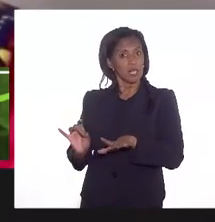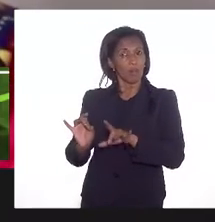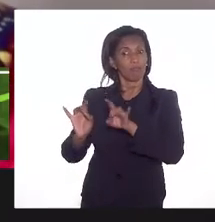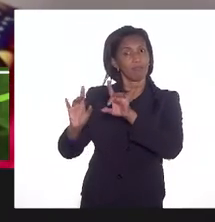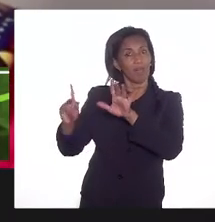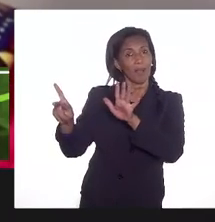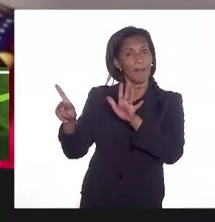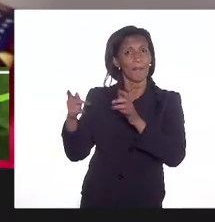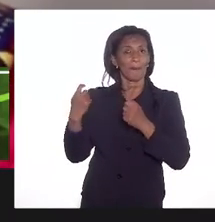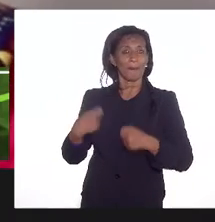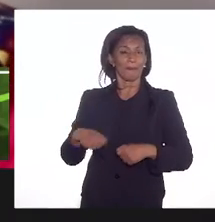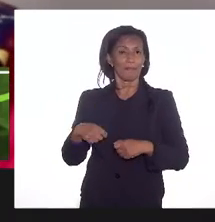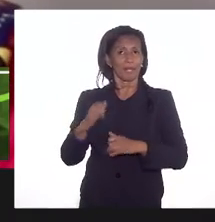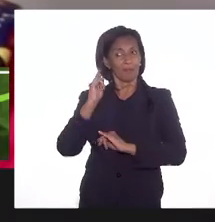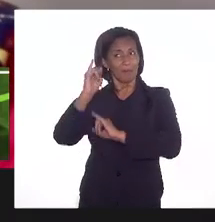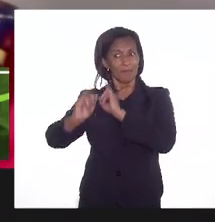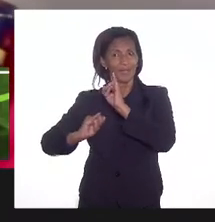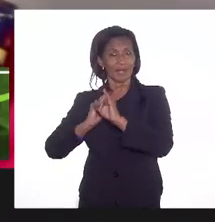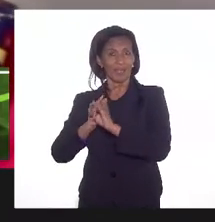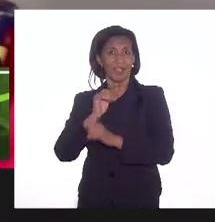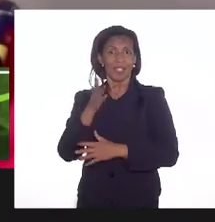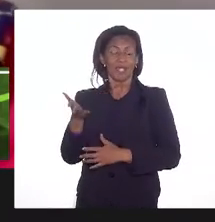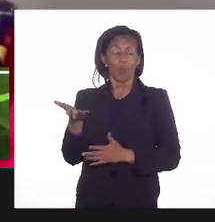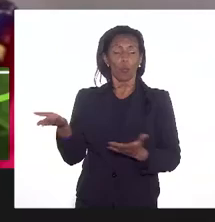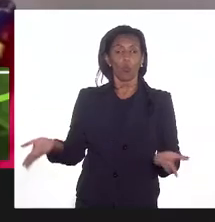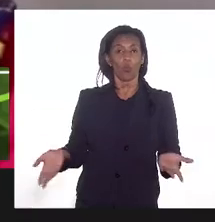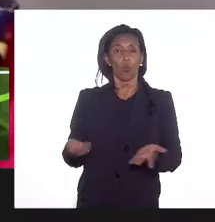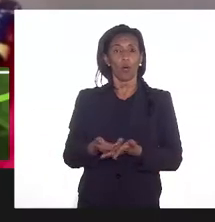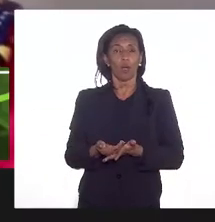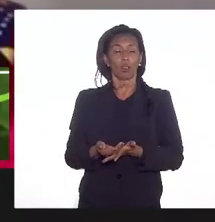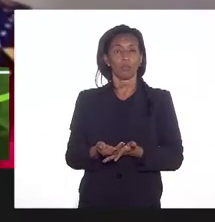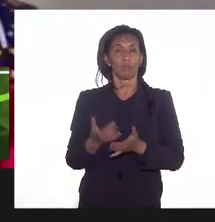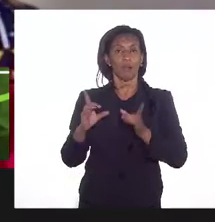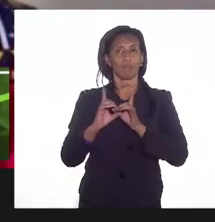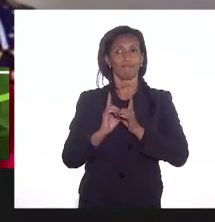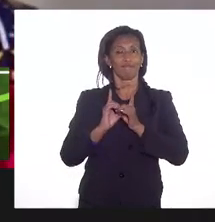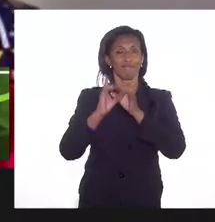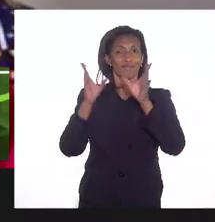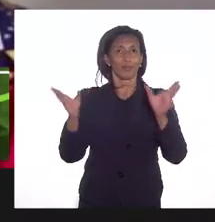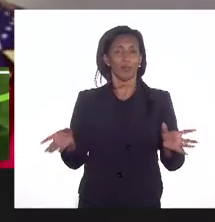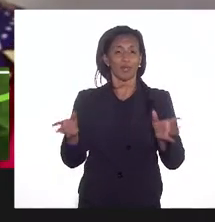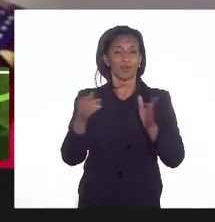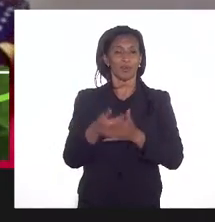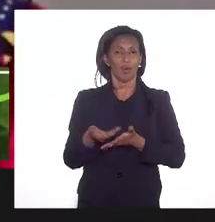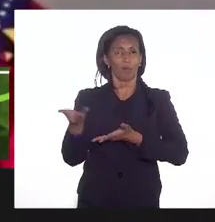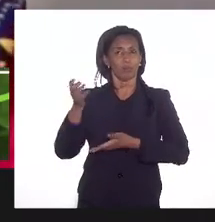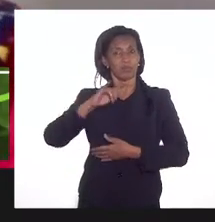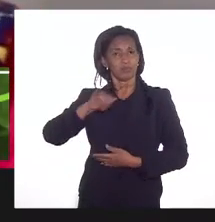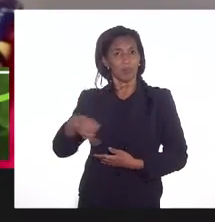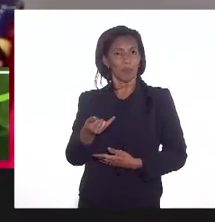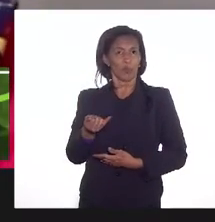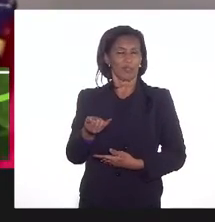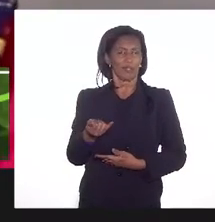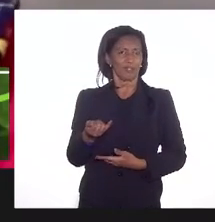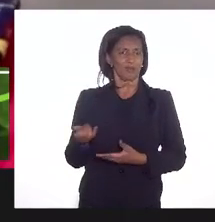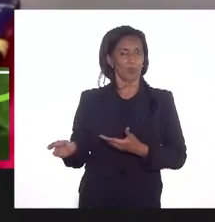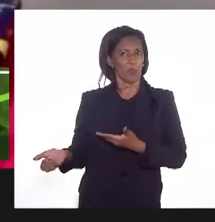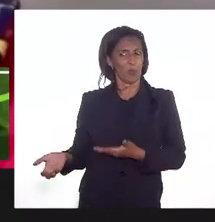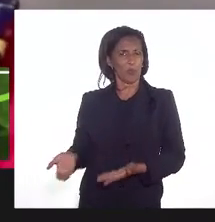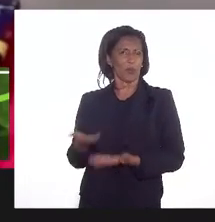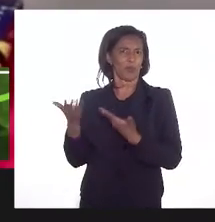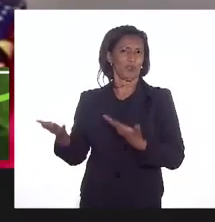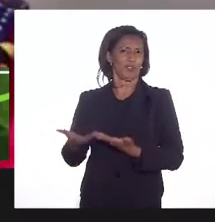que são feitas pela rede o quanto que a rede democratizou por assim a possibilidade de produção lembro